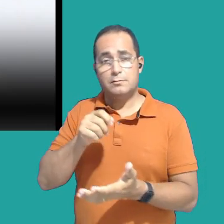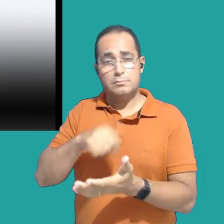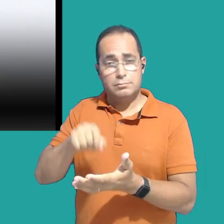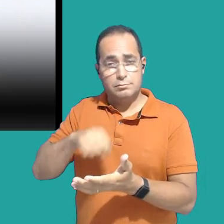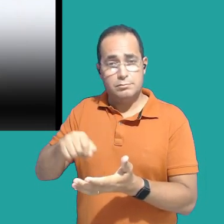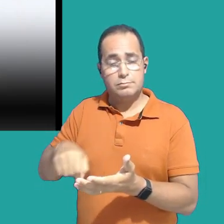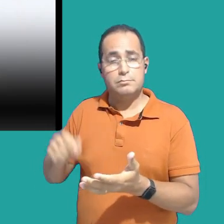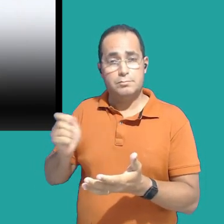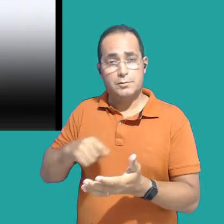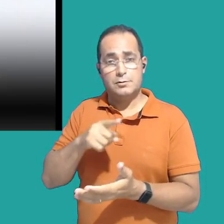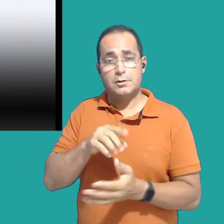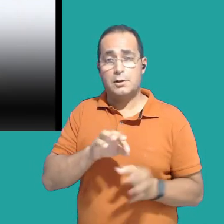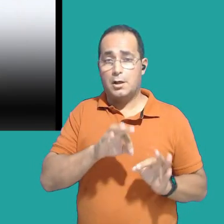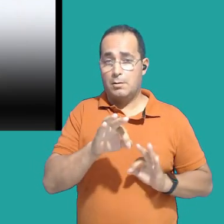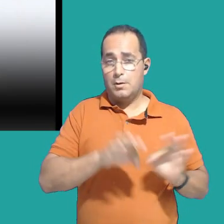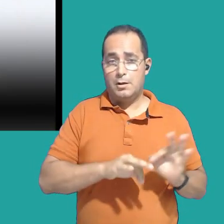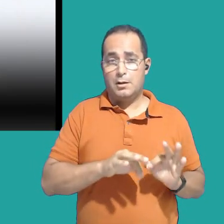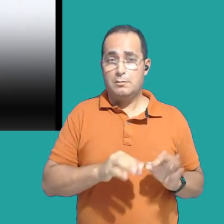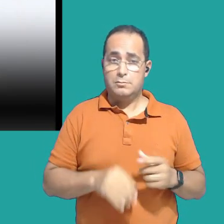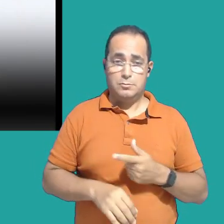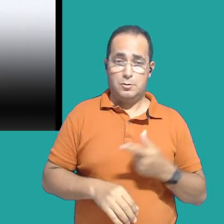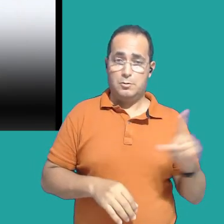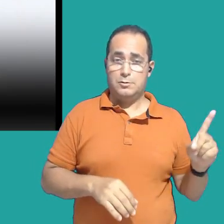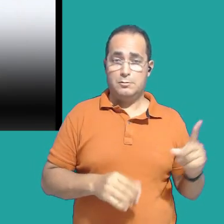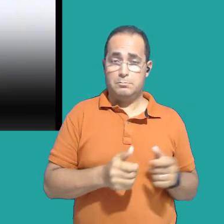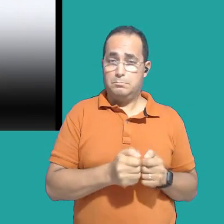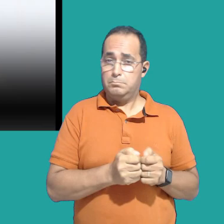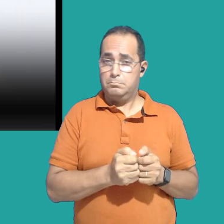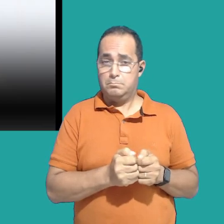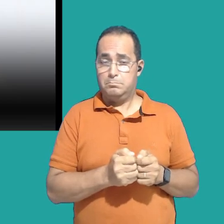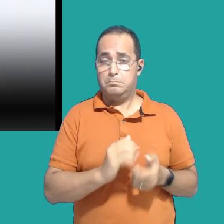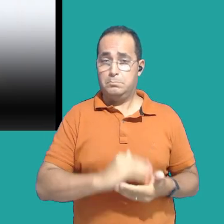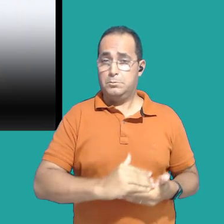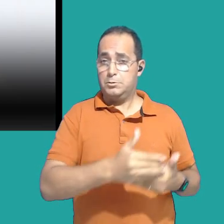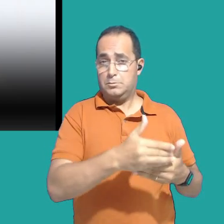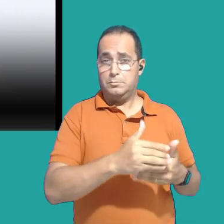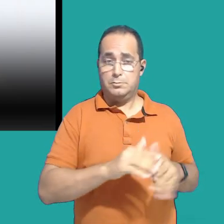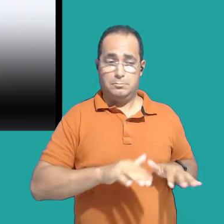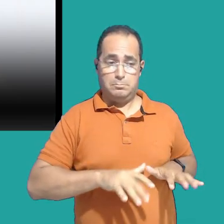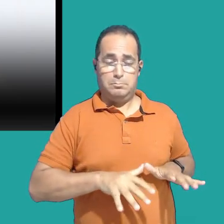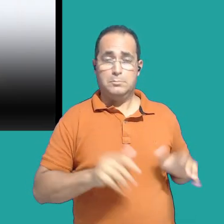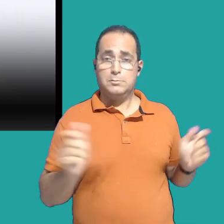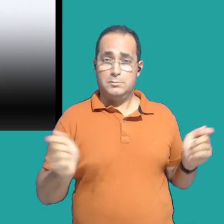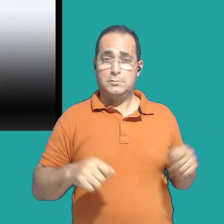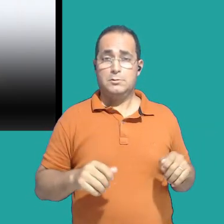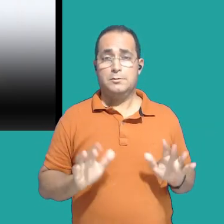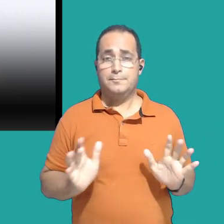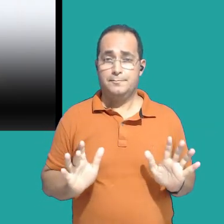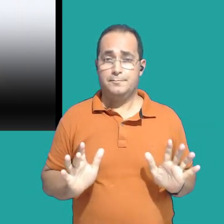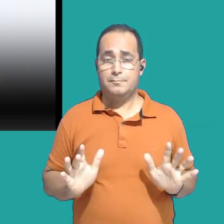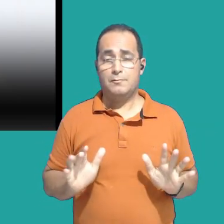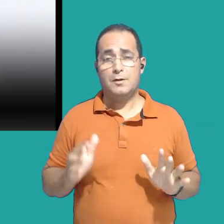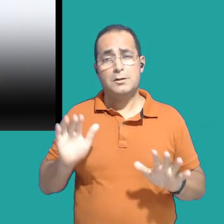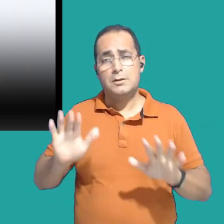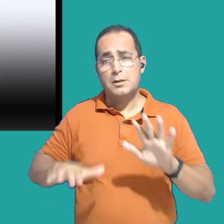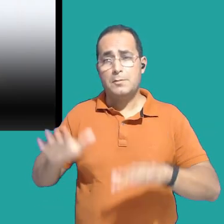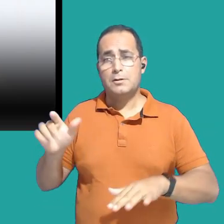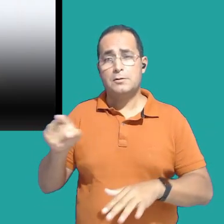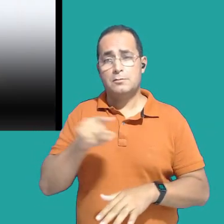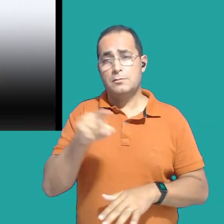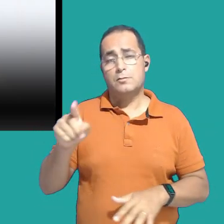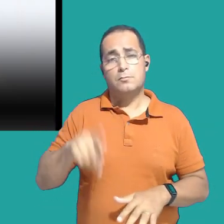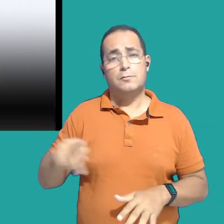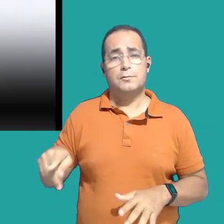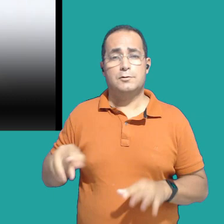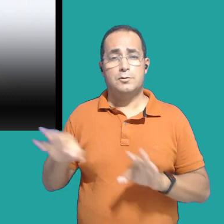ditar, eu posso também elaborar um texto de uma outra forma, com celular, com notebook. Então, tudo vai depender de